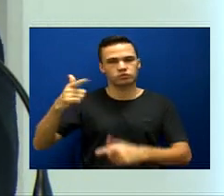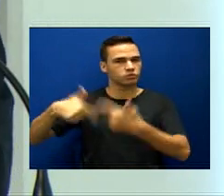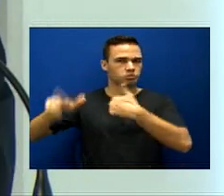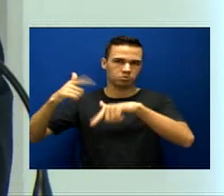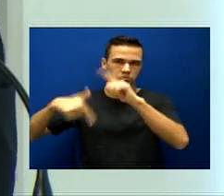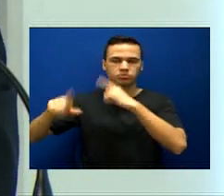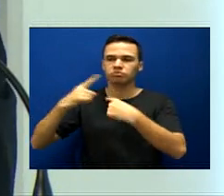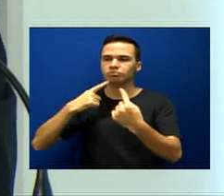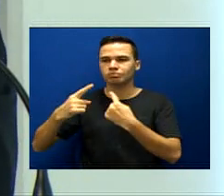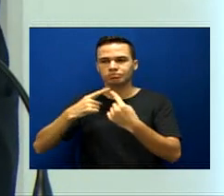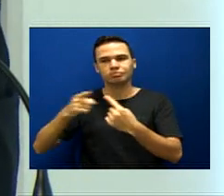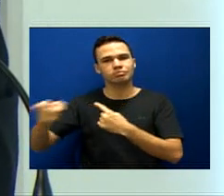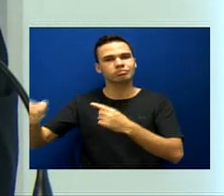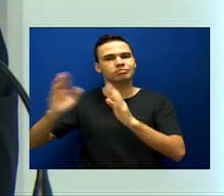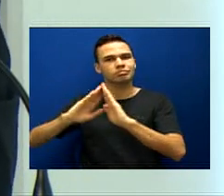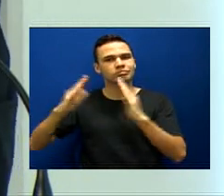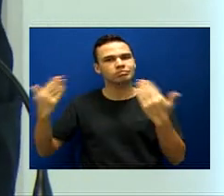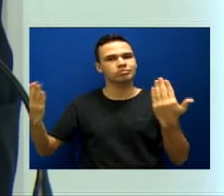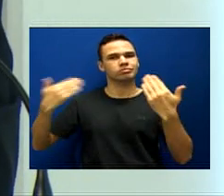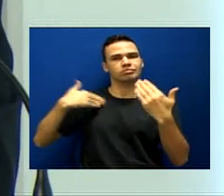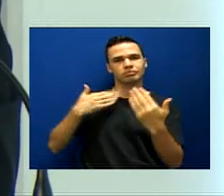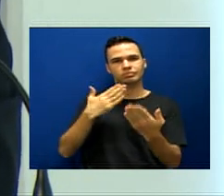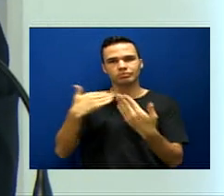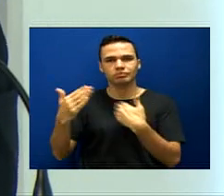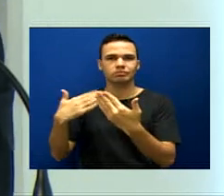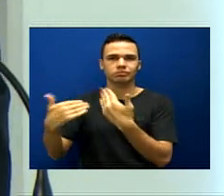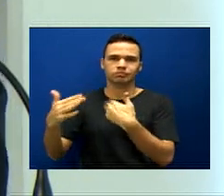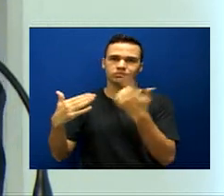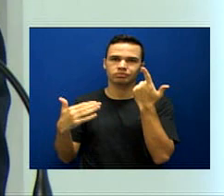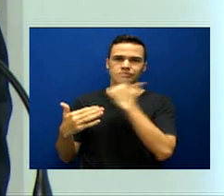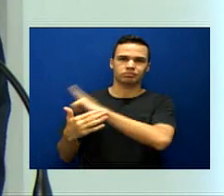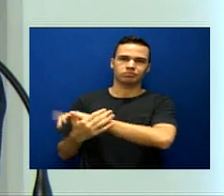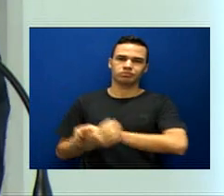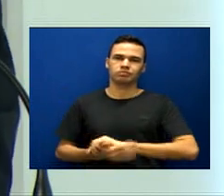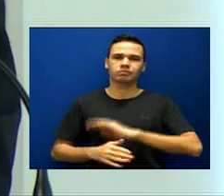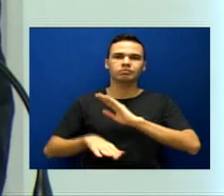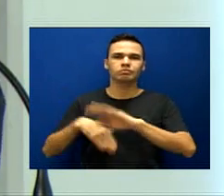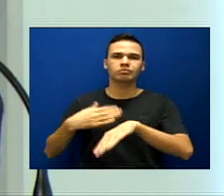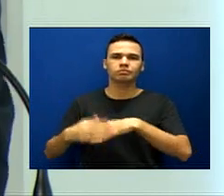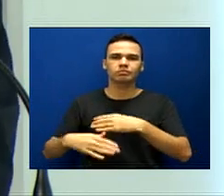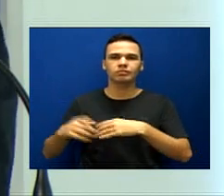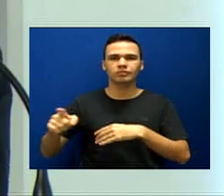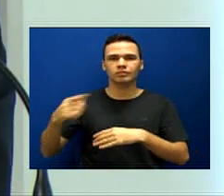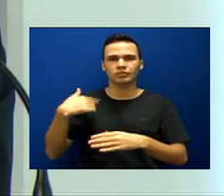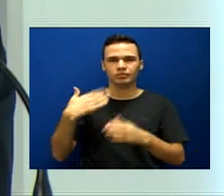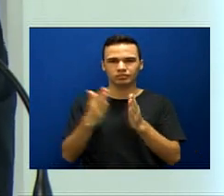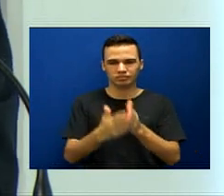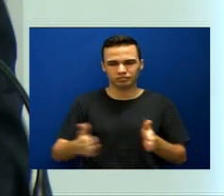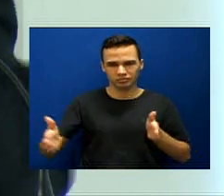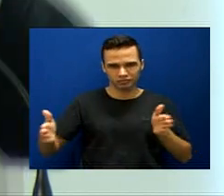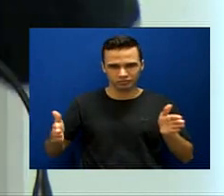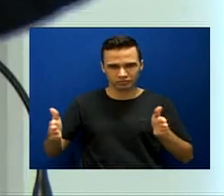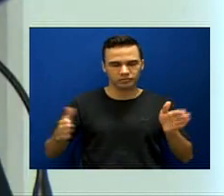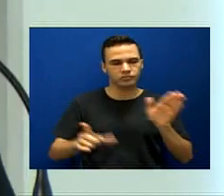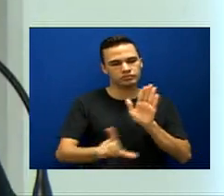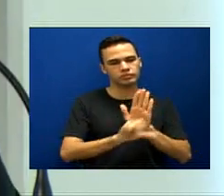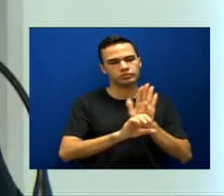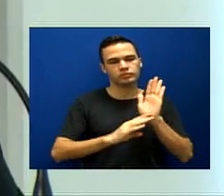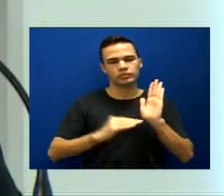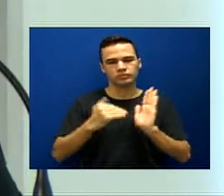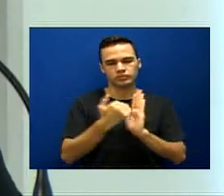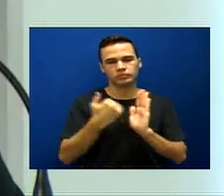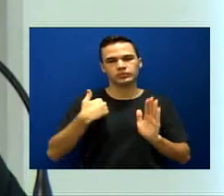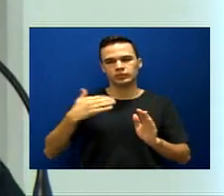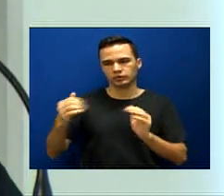já que ele deu essa abertura para que nós assim pudéssemos fazê-lo. E por ocasião do período de emendas, oficiei